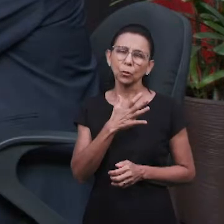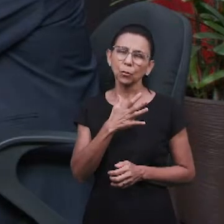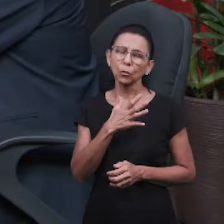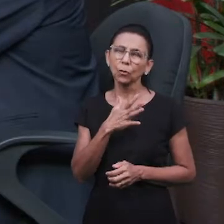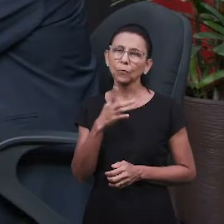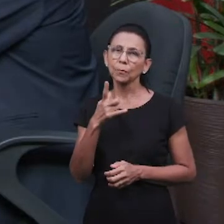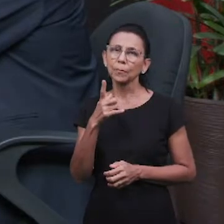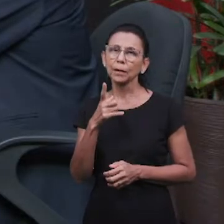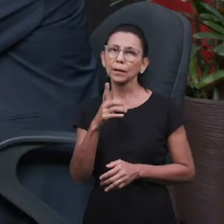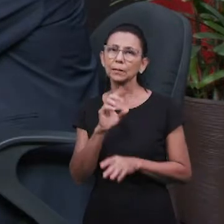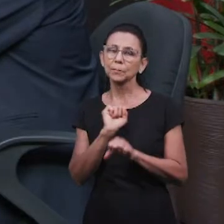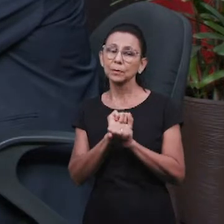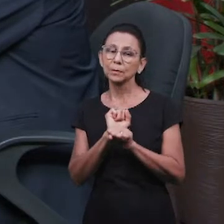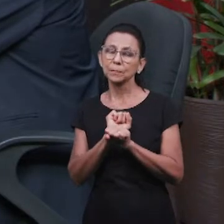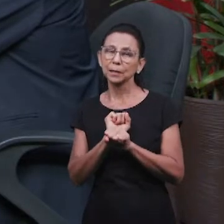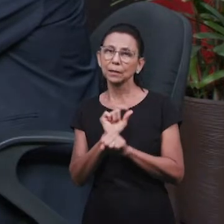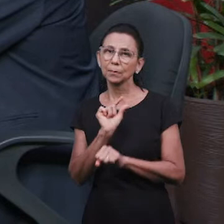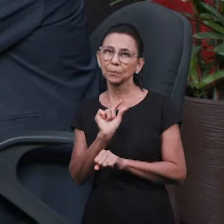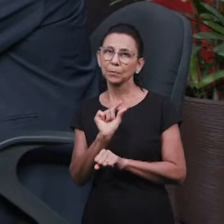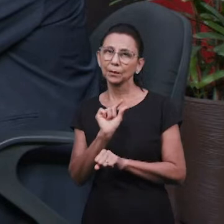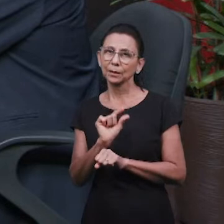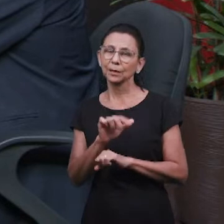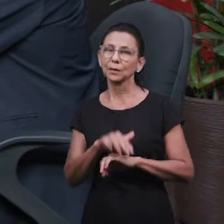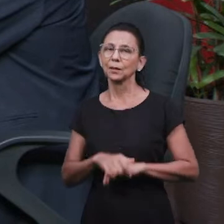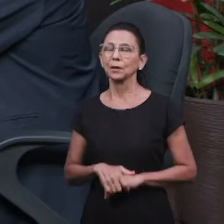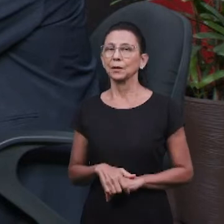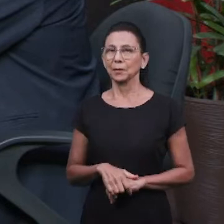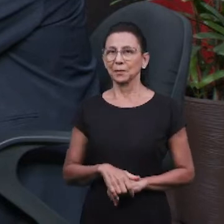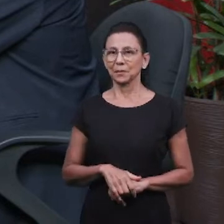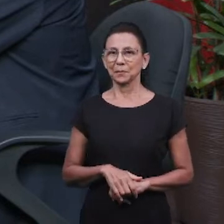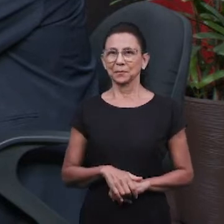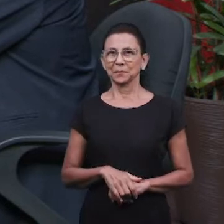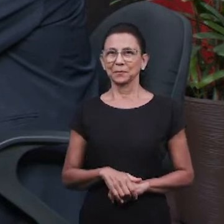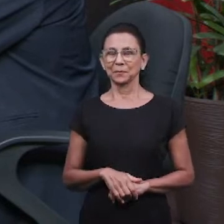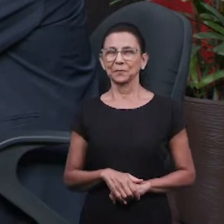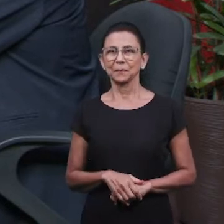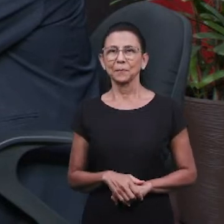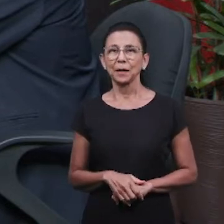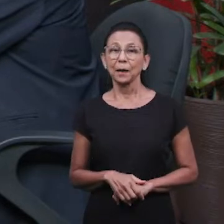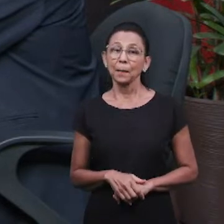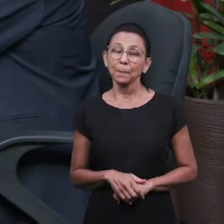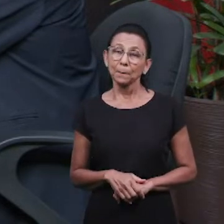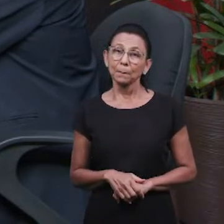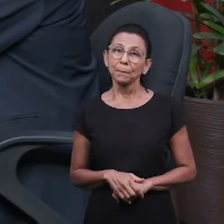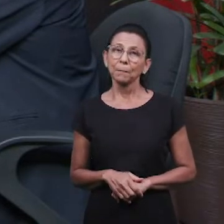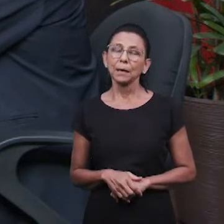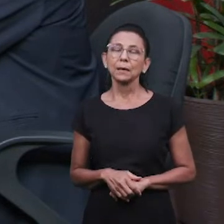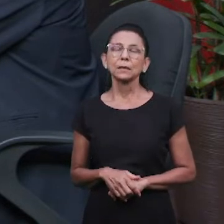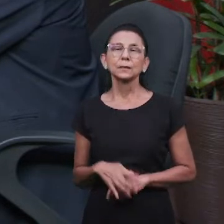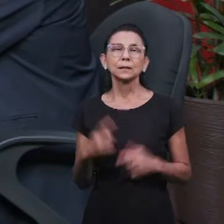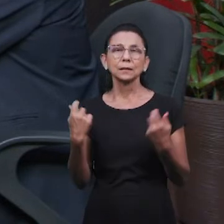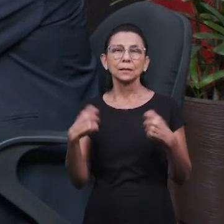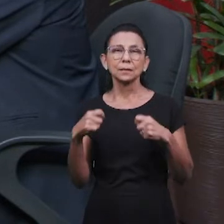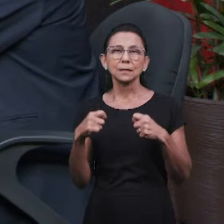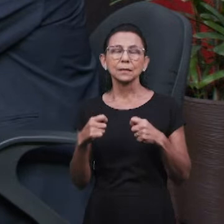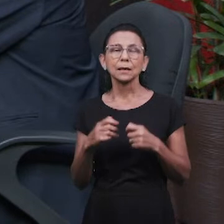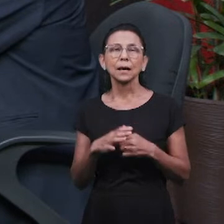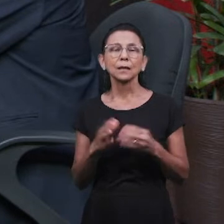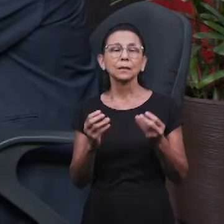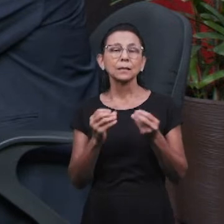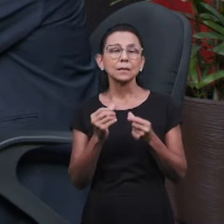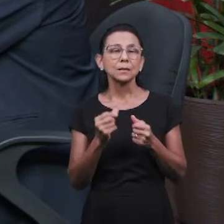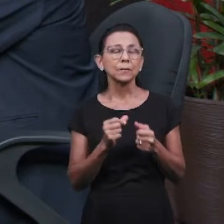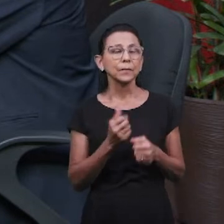bom a gente aguardar um pouquinho, mas é tão necessário que as professoras tenham essa sensibilidade de aproximar,